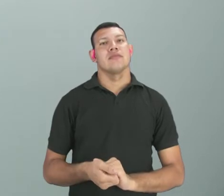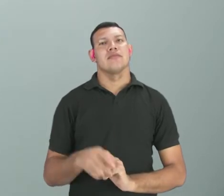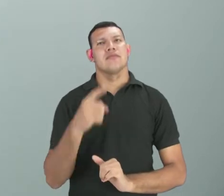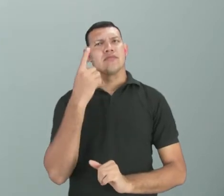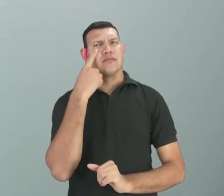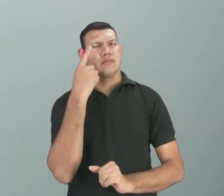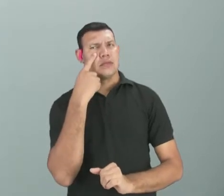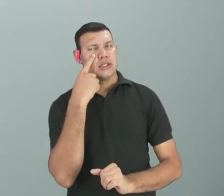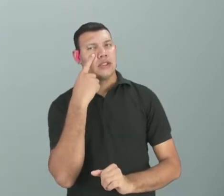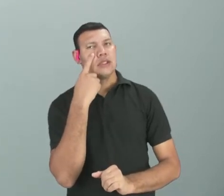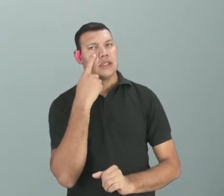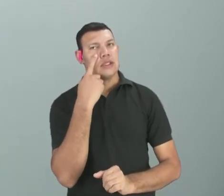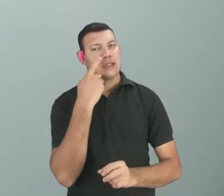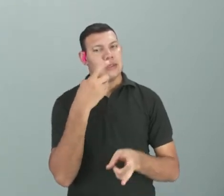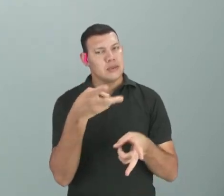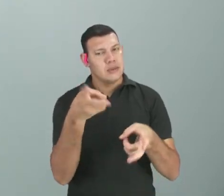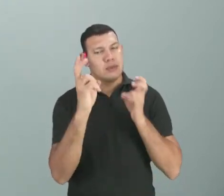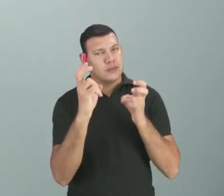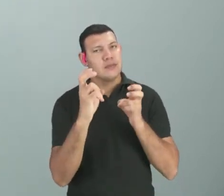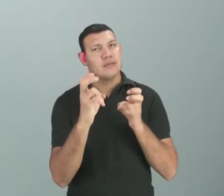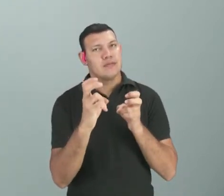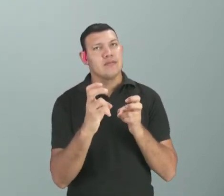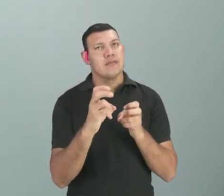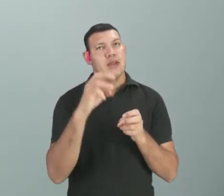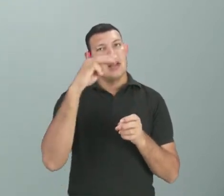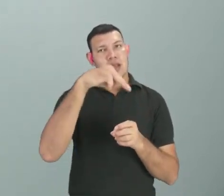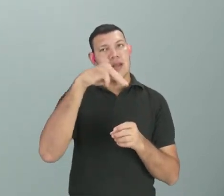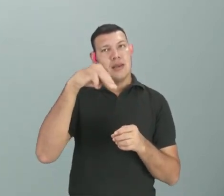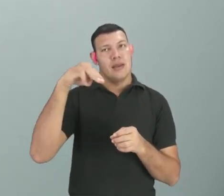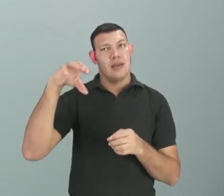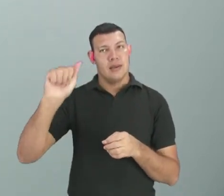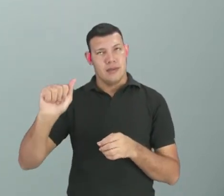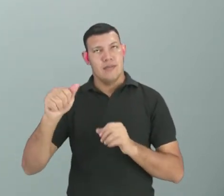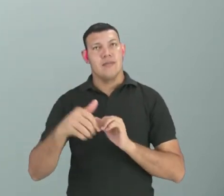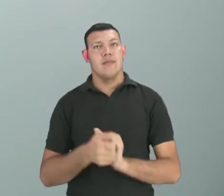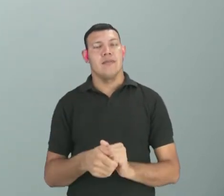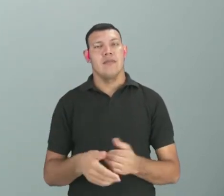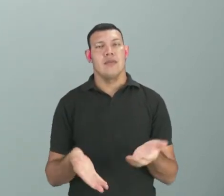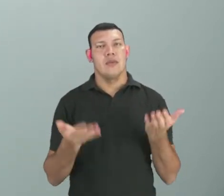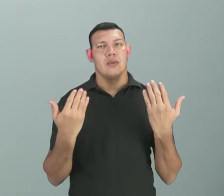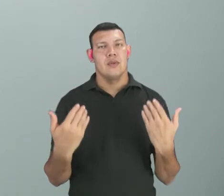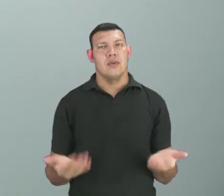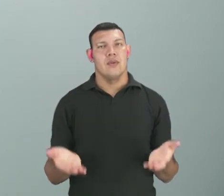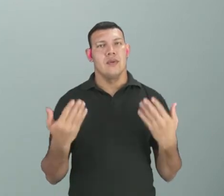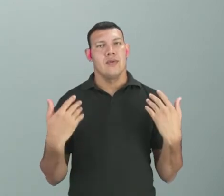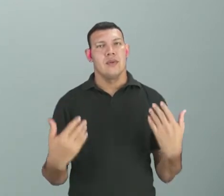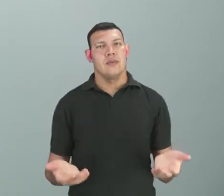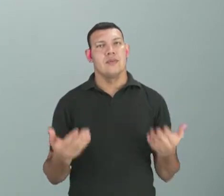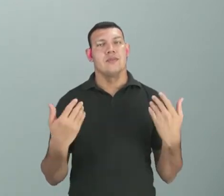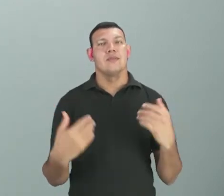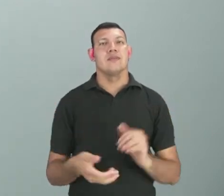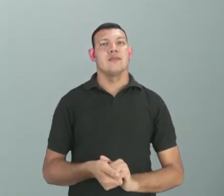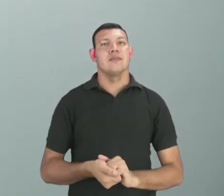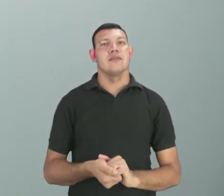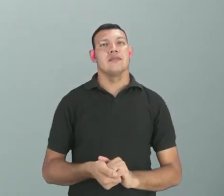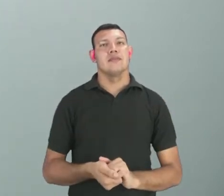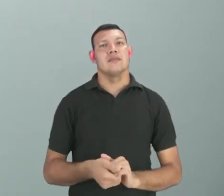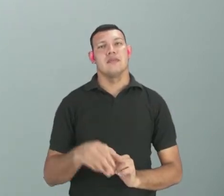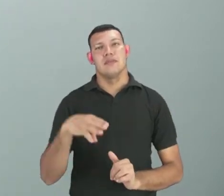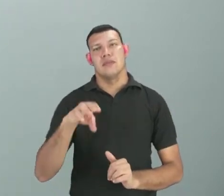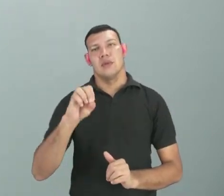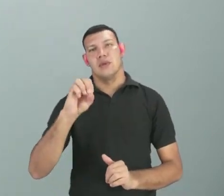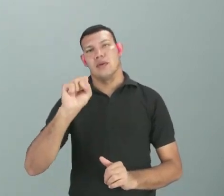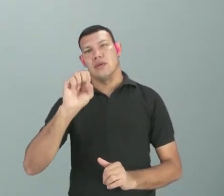exemplo, nas categorias do MMA, que existe o peso pena, o peso mosca,